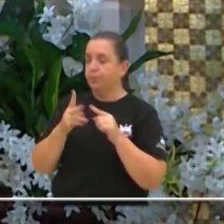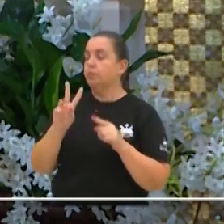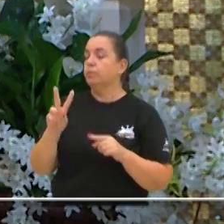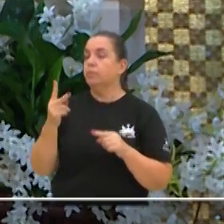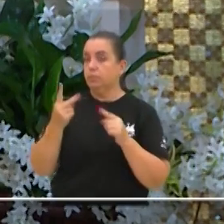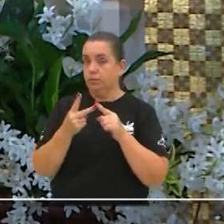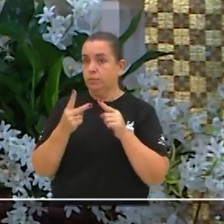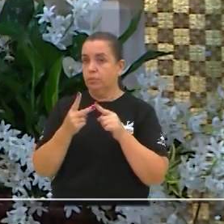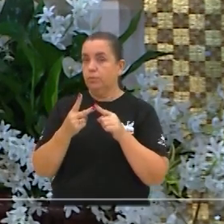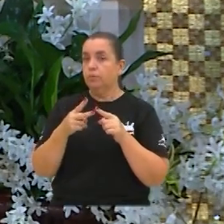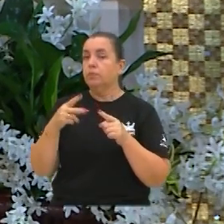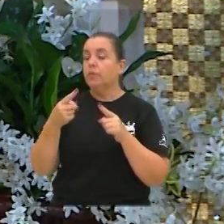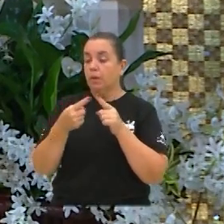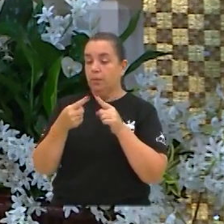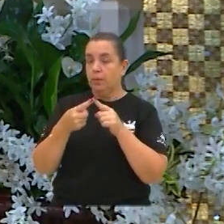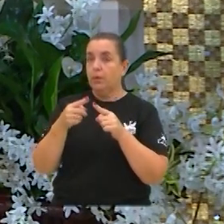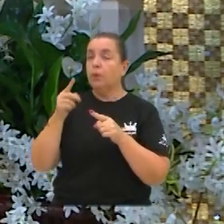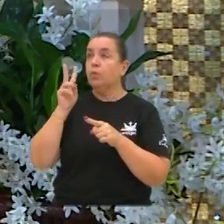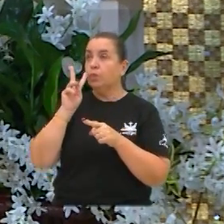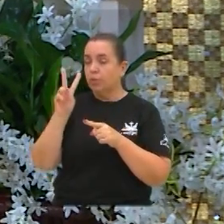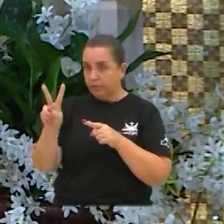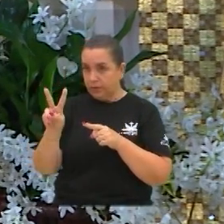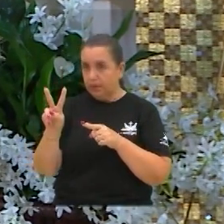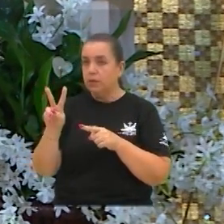Segundo passo,